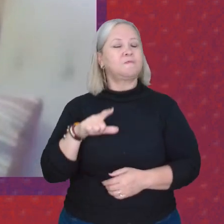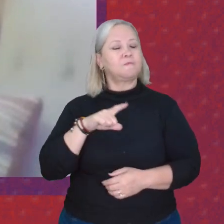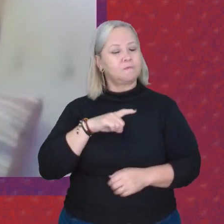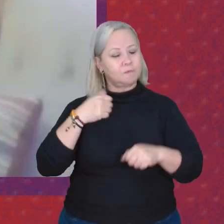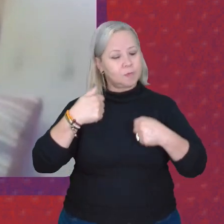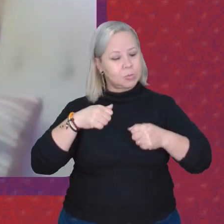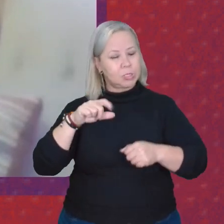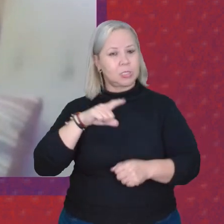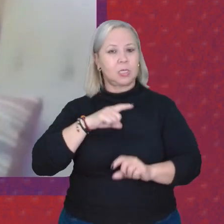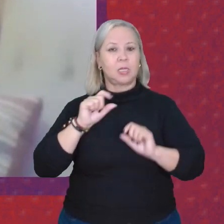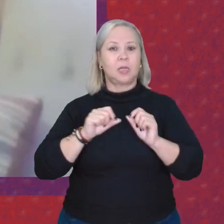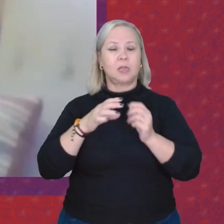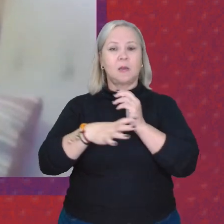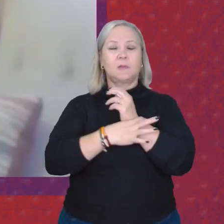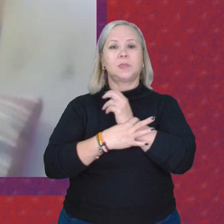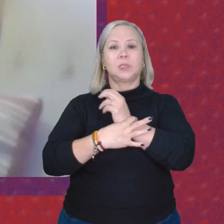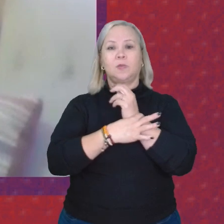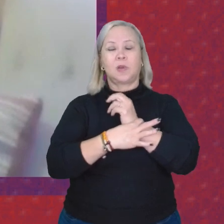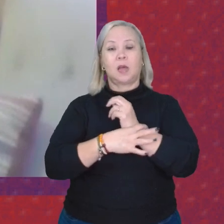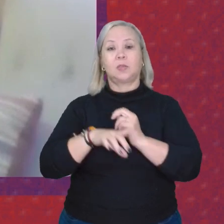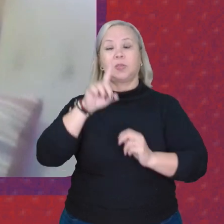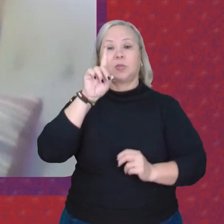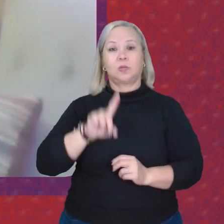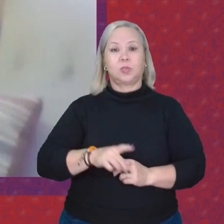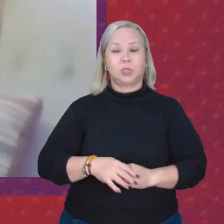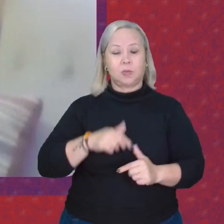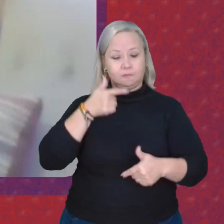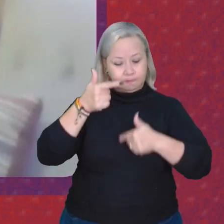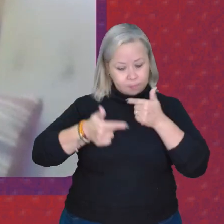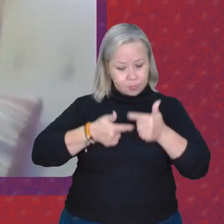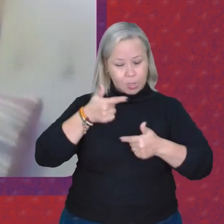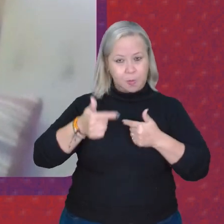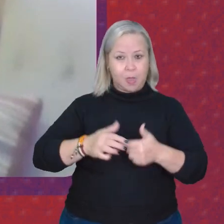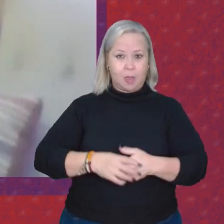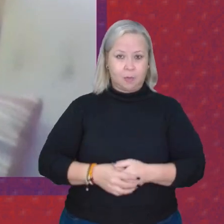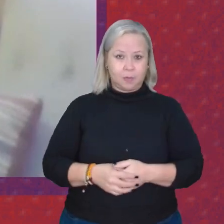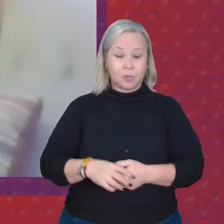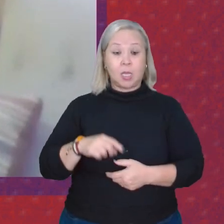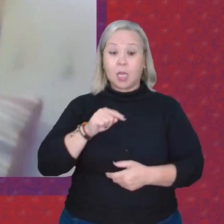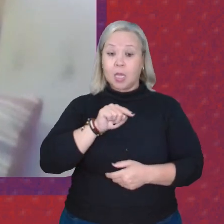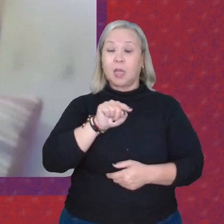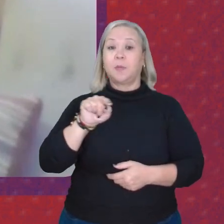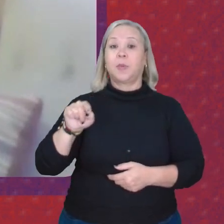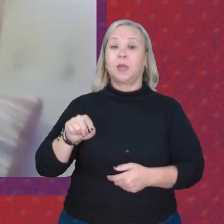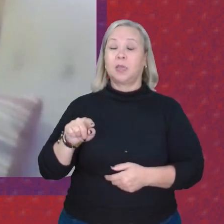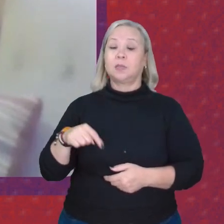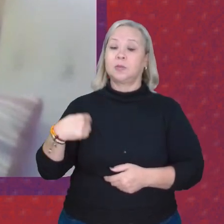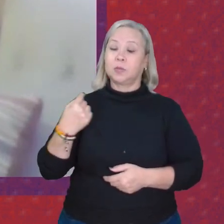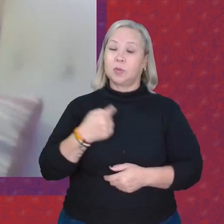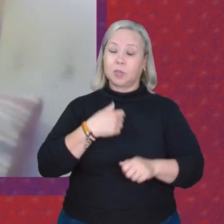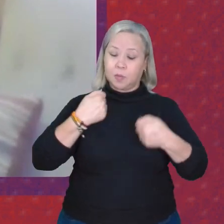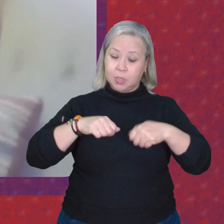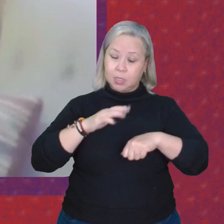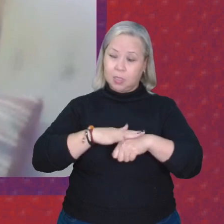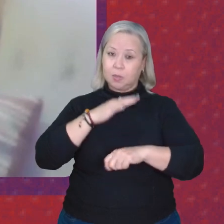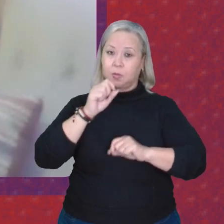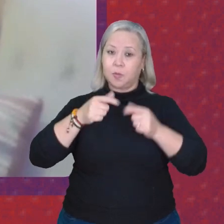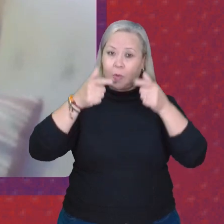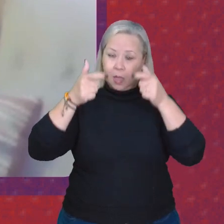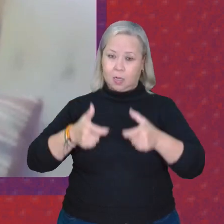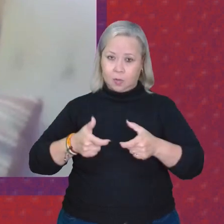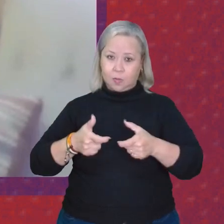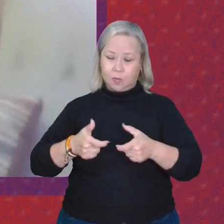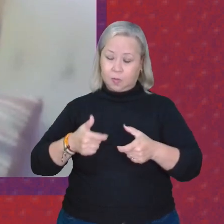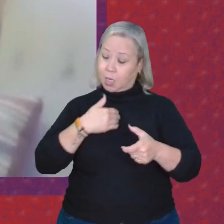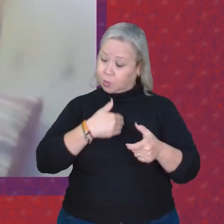ter assegurado o seu direito ao trabalho. E, para isso, nós precisamos de mais Estado, e